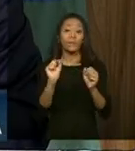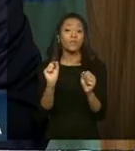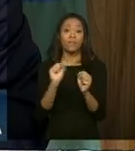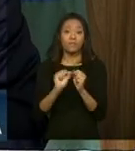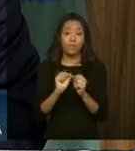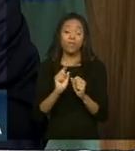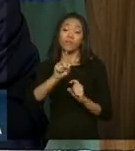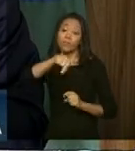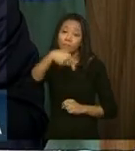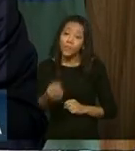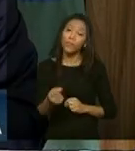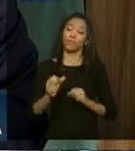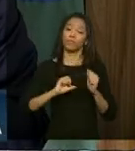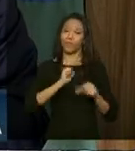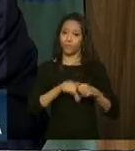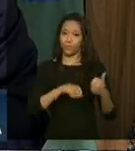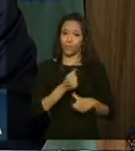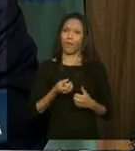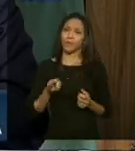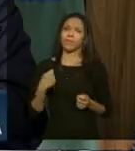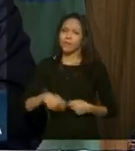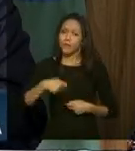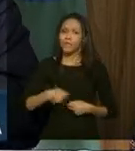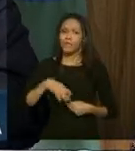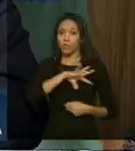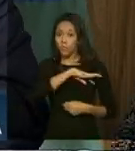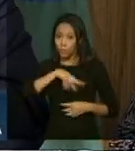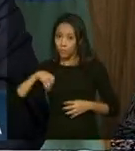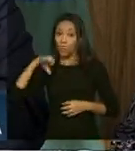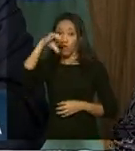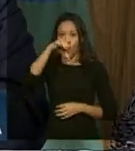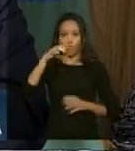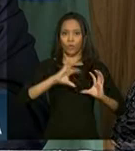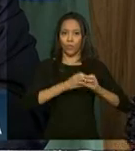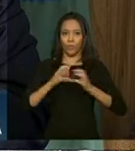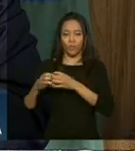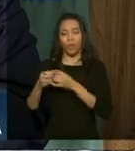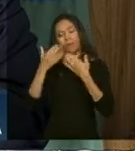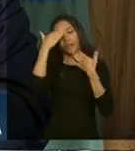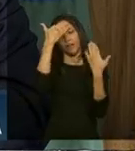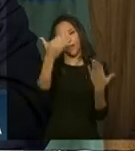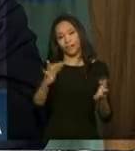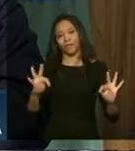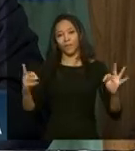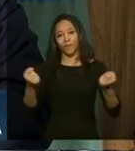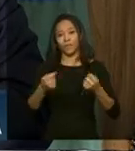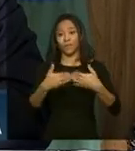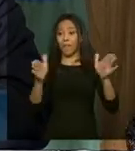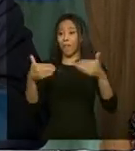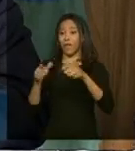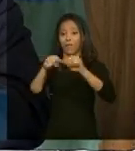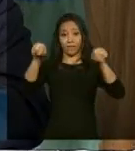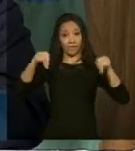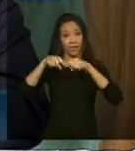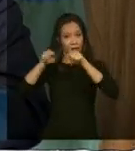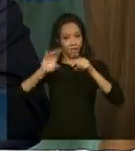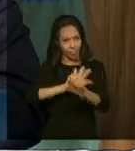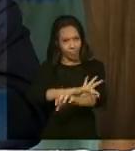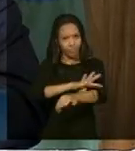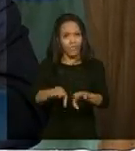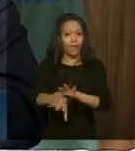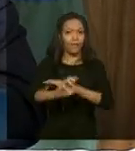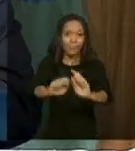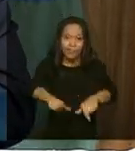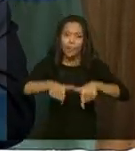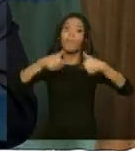feito e fazer as mudanças que serão feitas, nova equipe, novo governo. Muito obrigado a todos, as salas estão programadas, vamos arregaçar as mangas